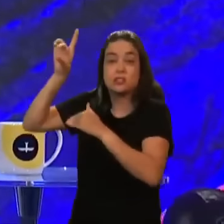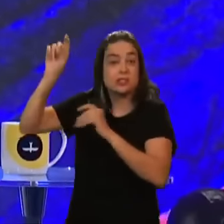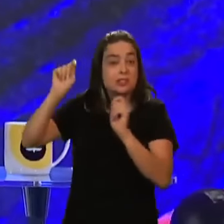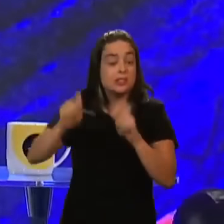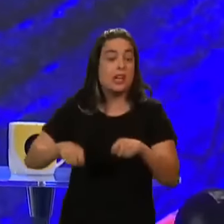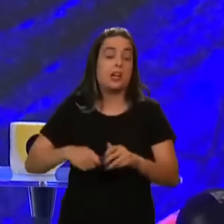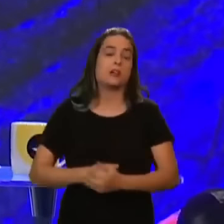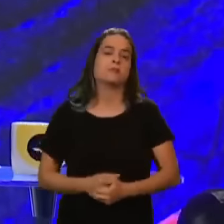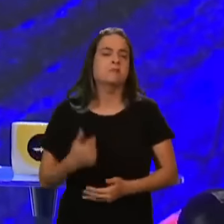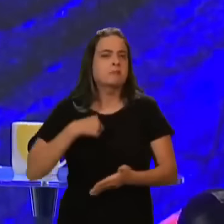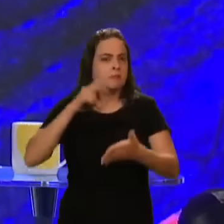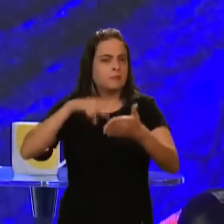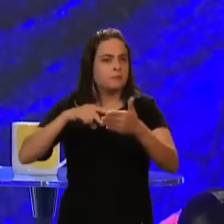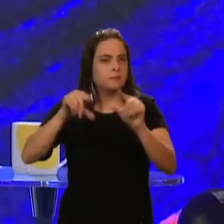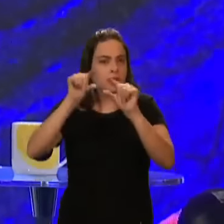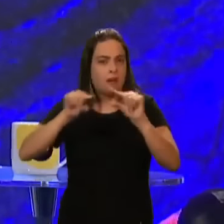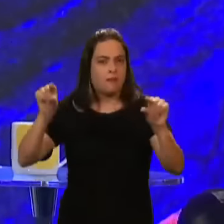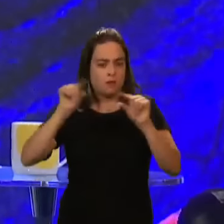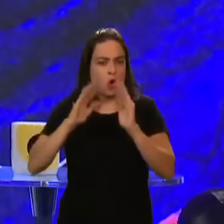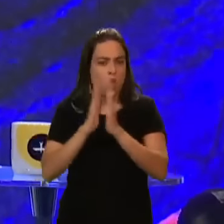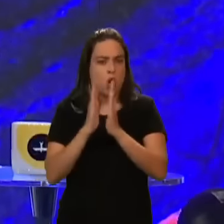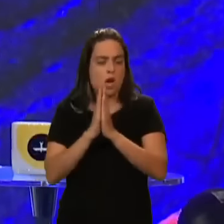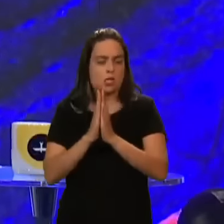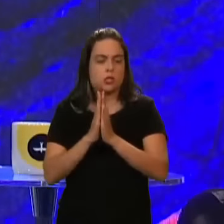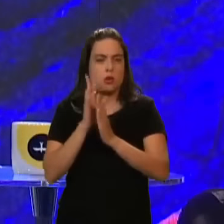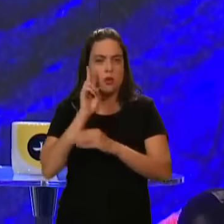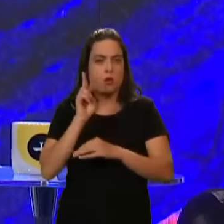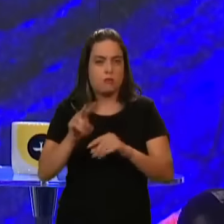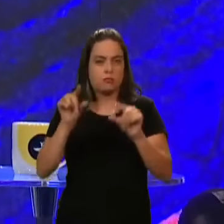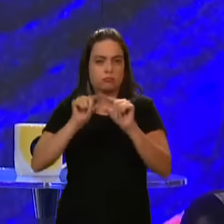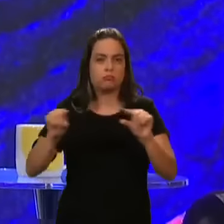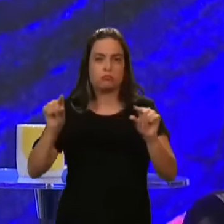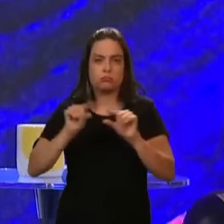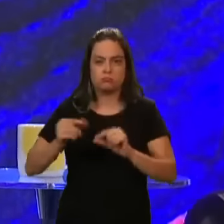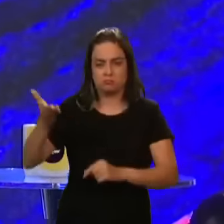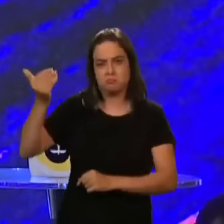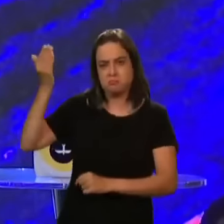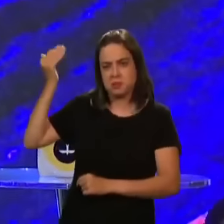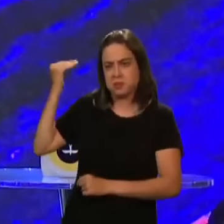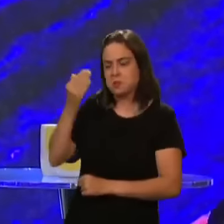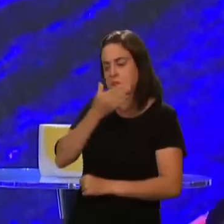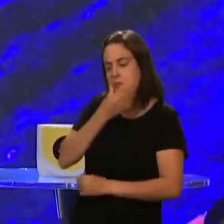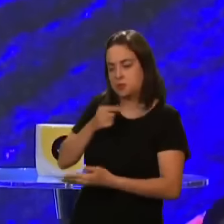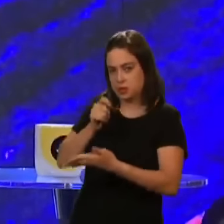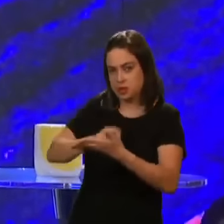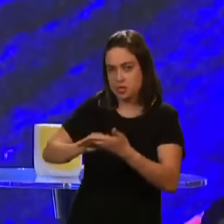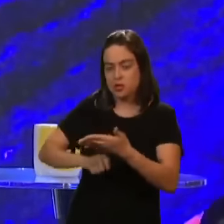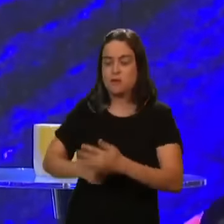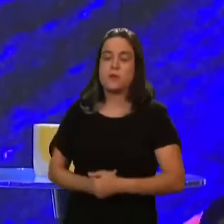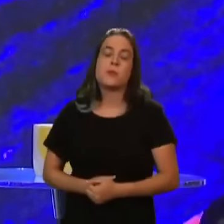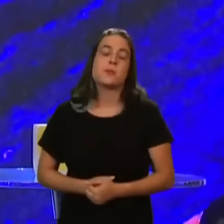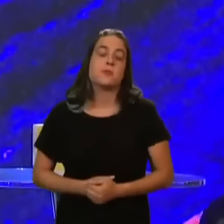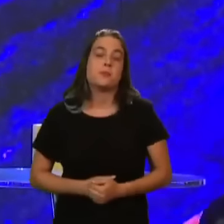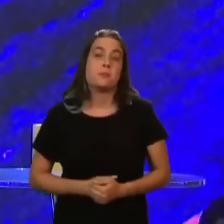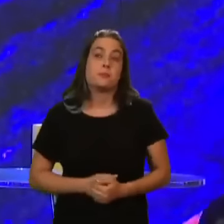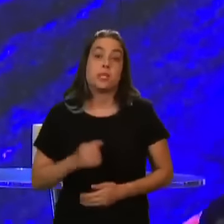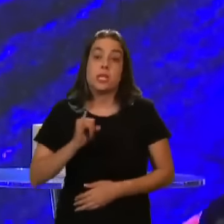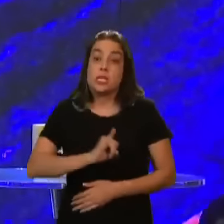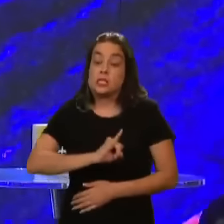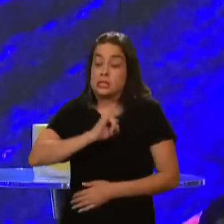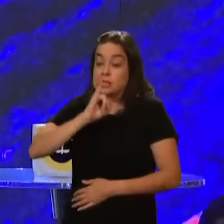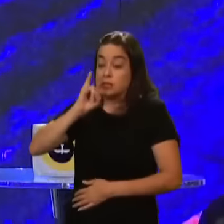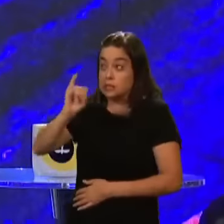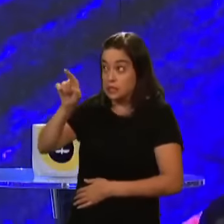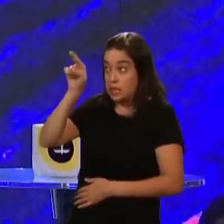a frase que eu li outro dia, olha a oração que eu vi de um cristão da Idade Média. Olha o que esse homem falou com Deus: se tu me